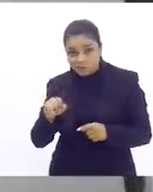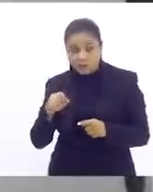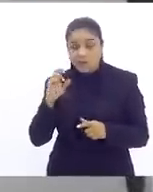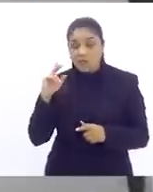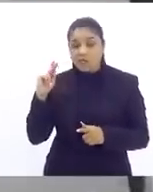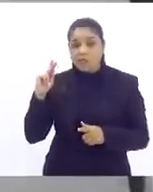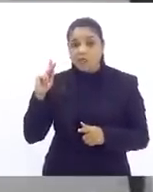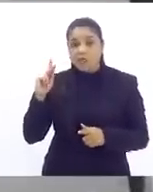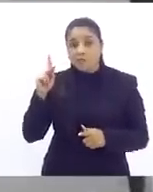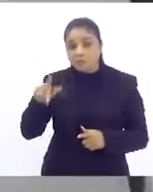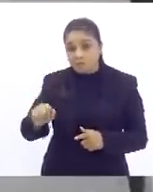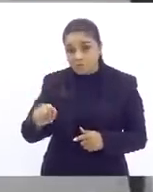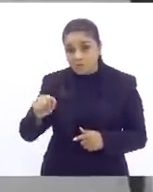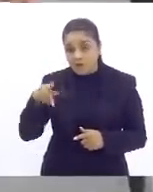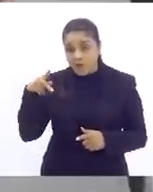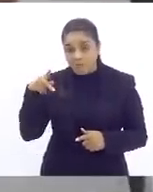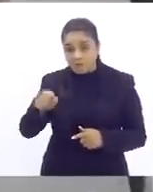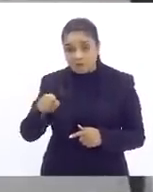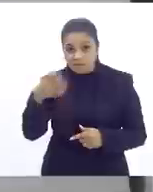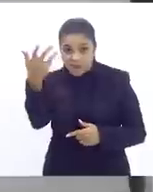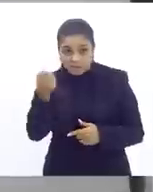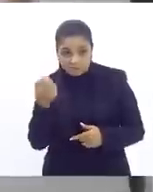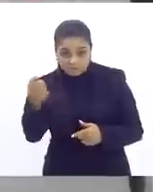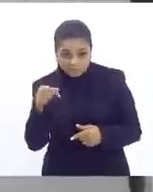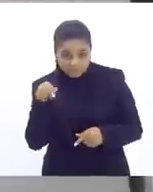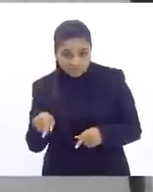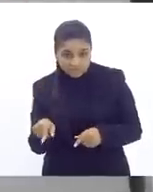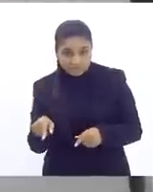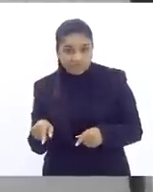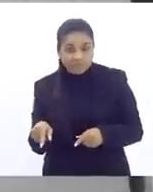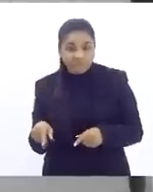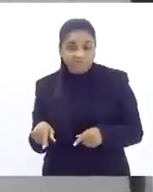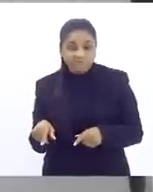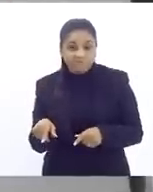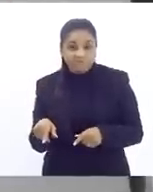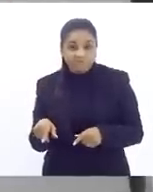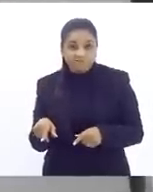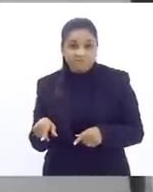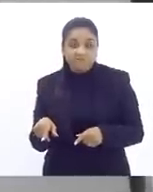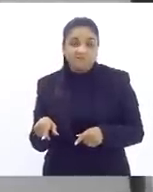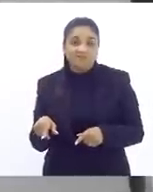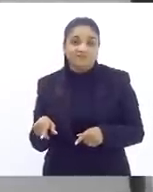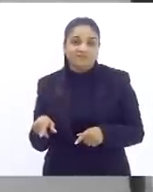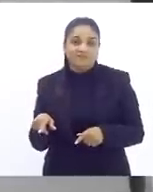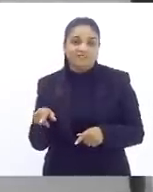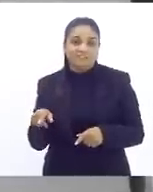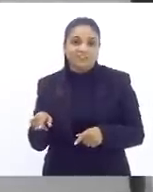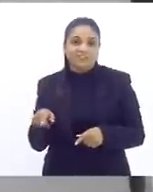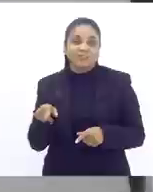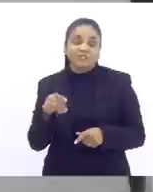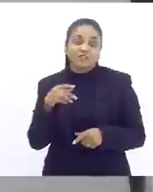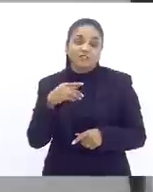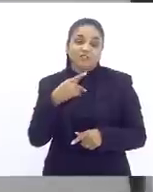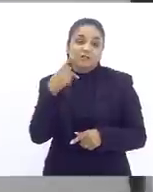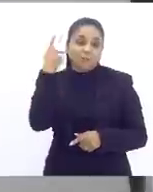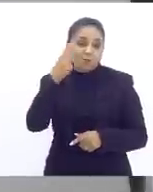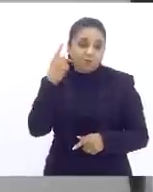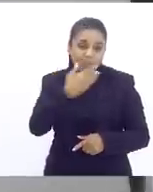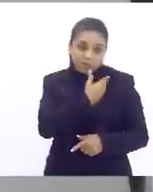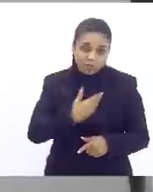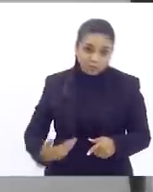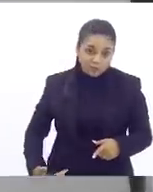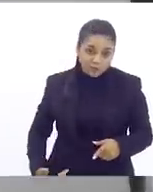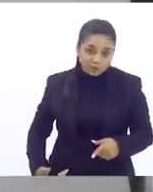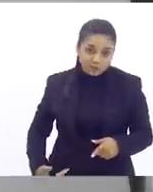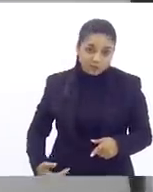deixaram melhor do seu tempo a favor do das políticas públicas do